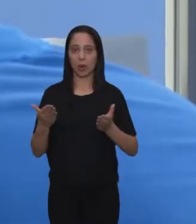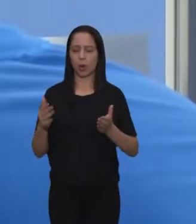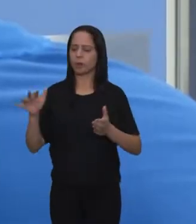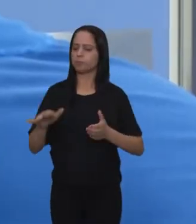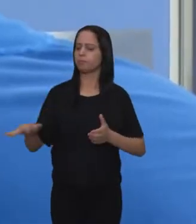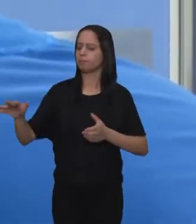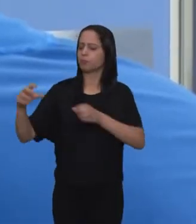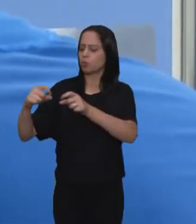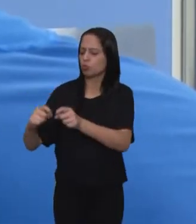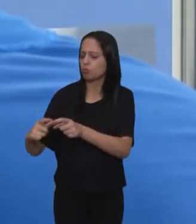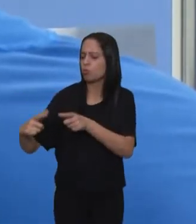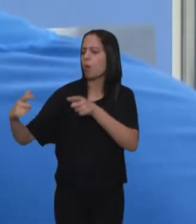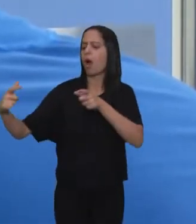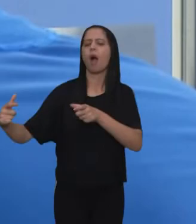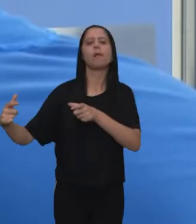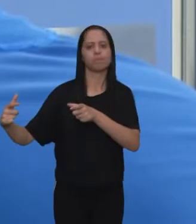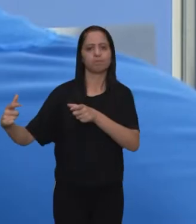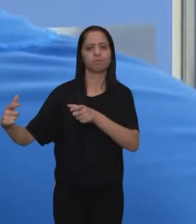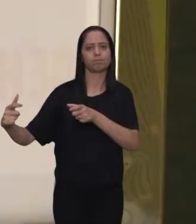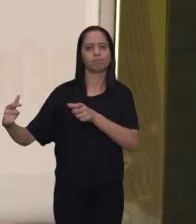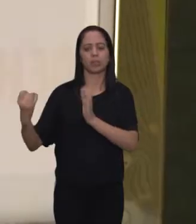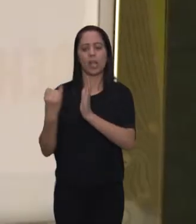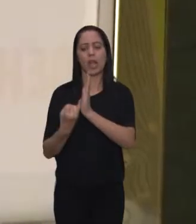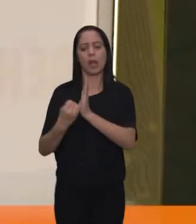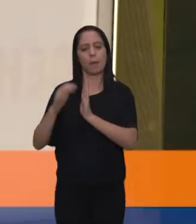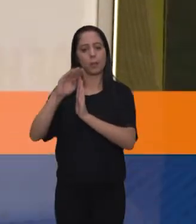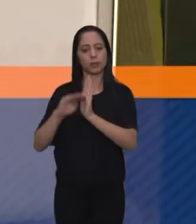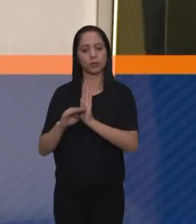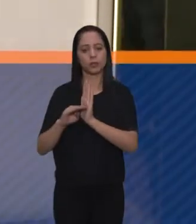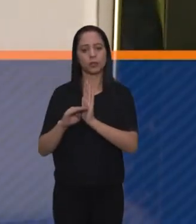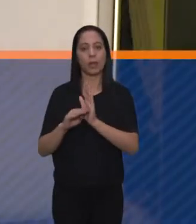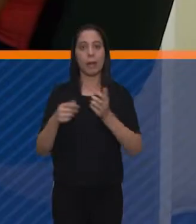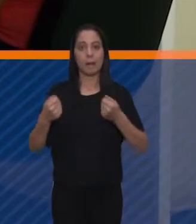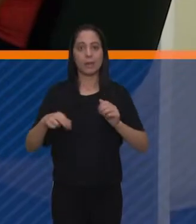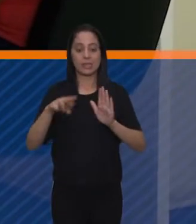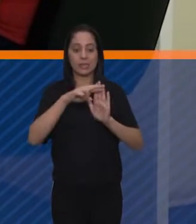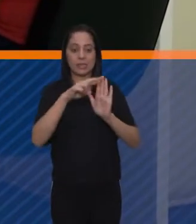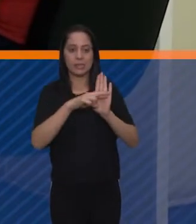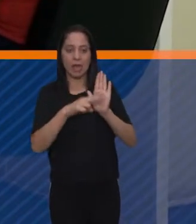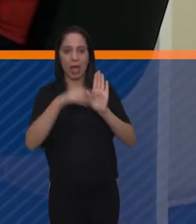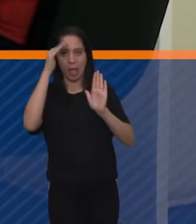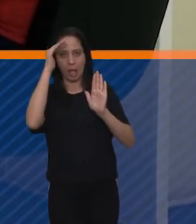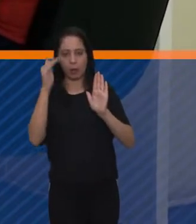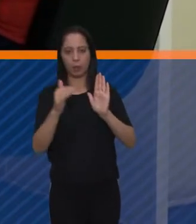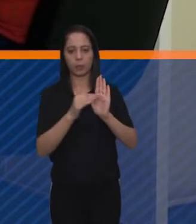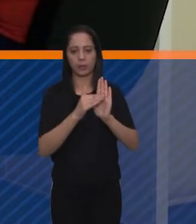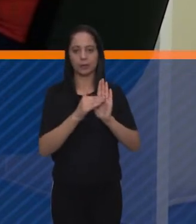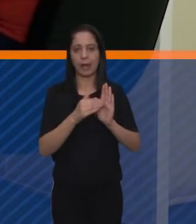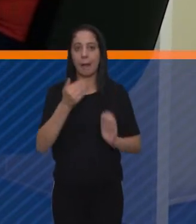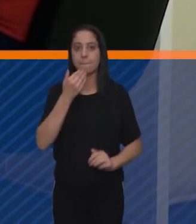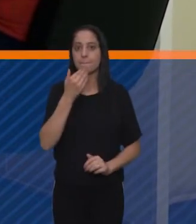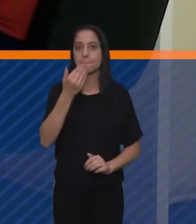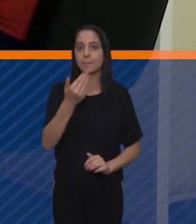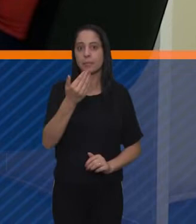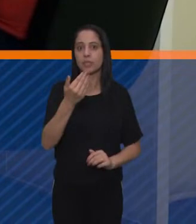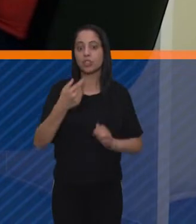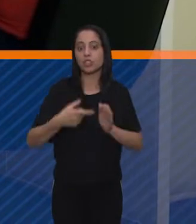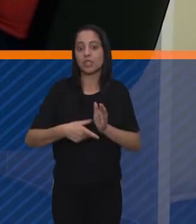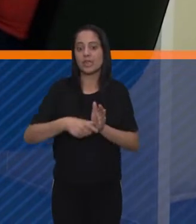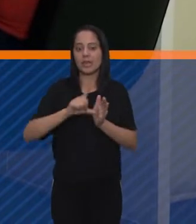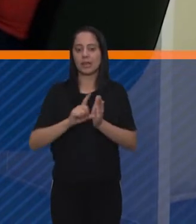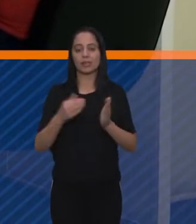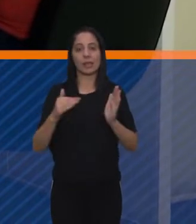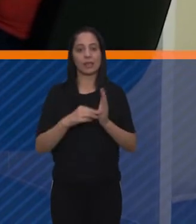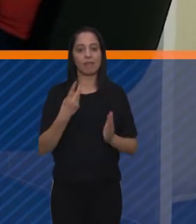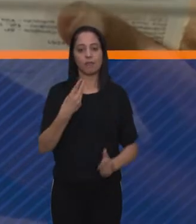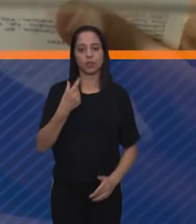moradores que podem receber a isenção do tributo para conseguir a isenção o contribuinte precisa solicitar o benefício até o